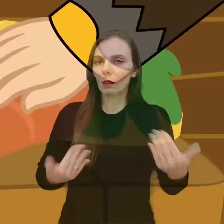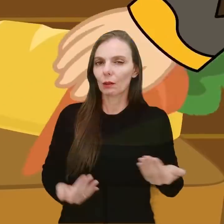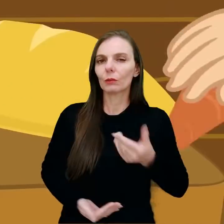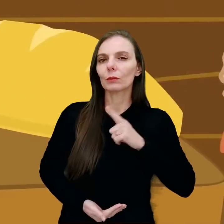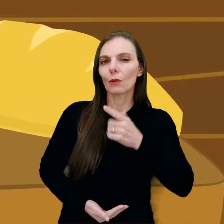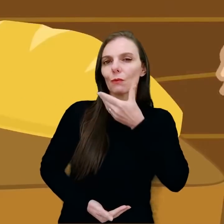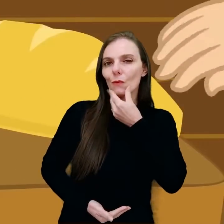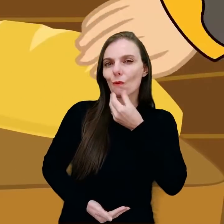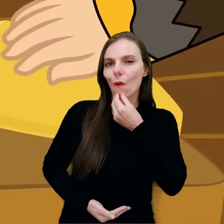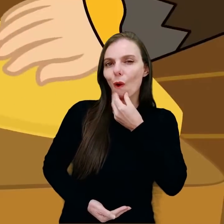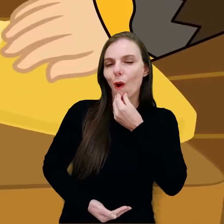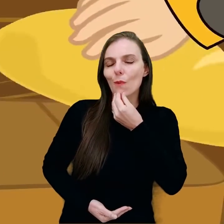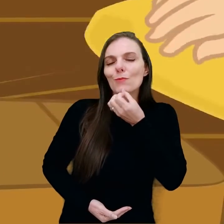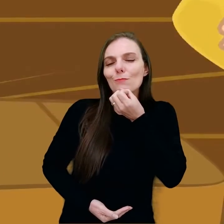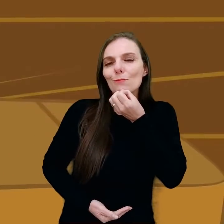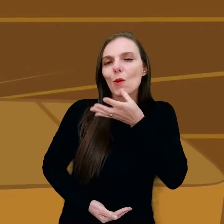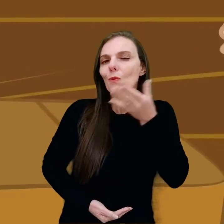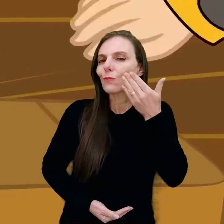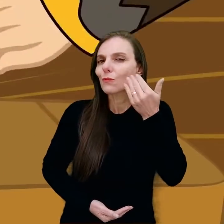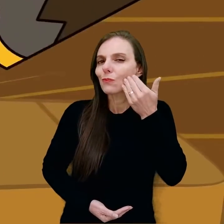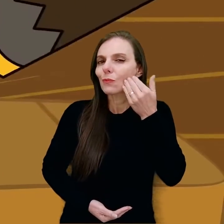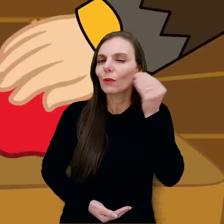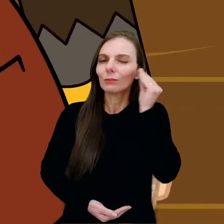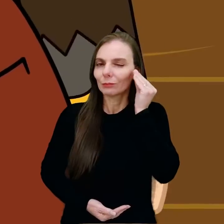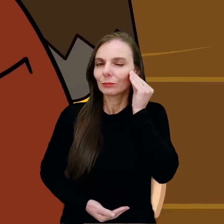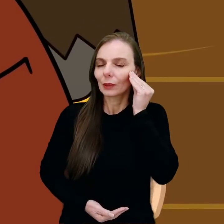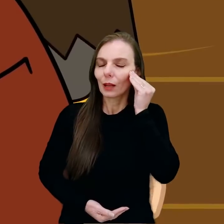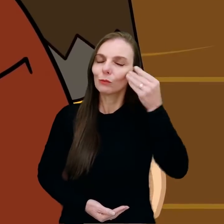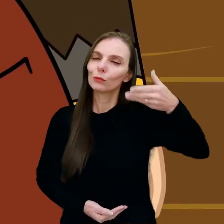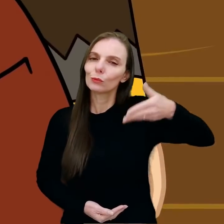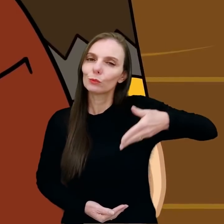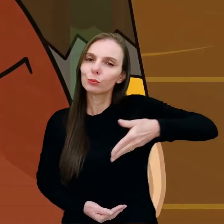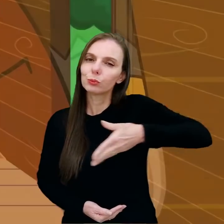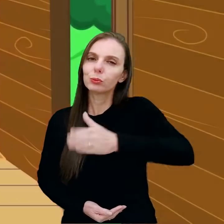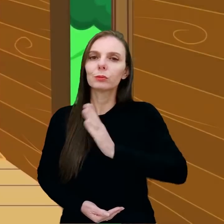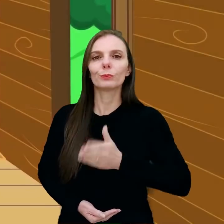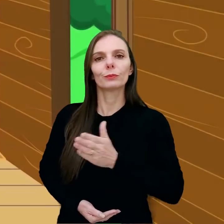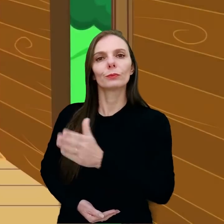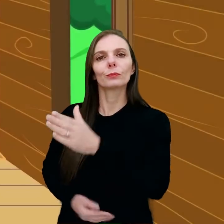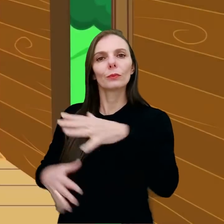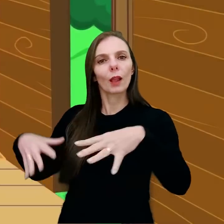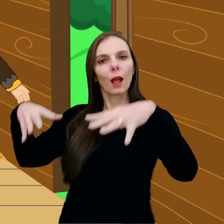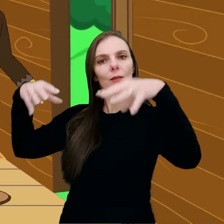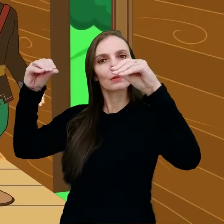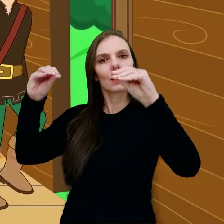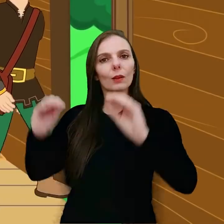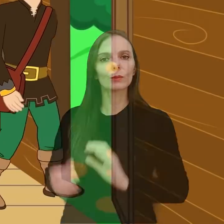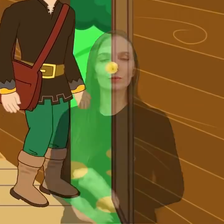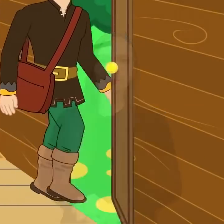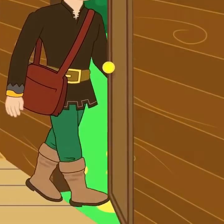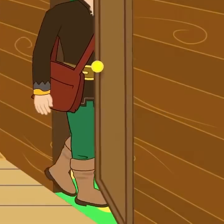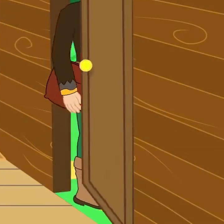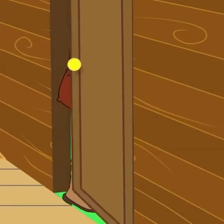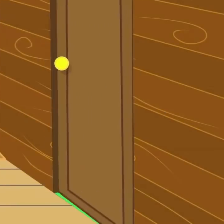Então, um jovem muito caridoso decidiu tentar e saiu rumo ao castelo.